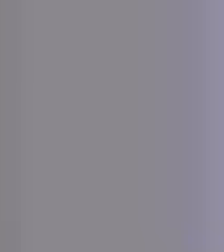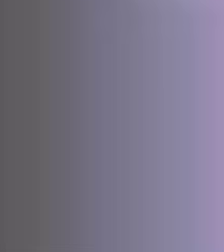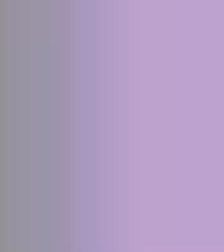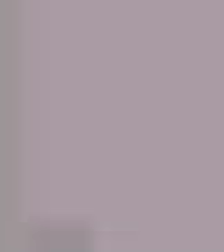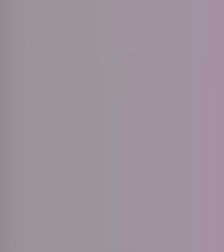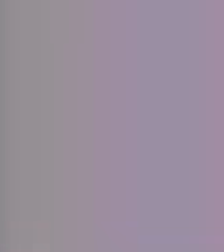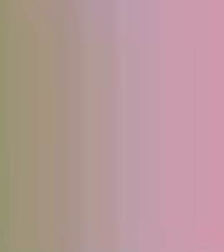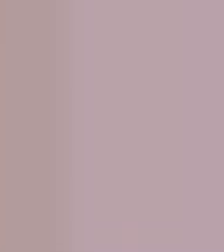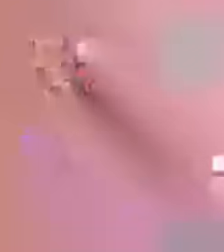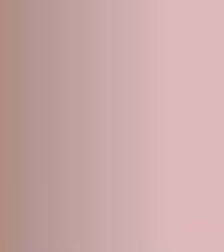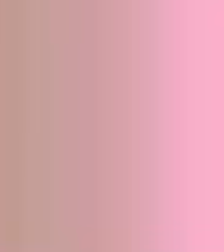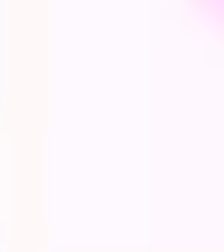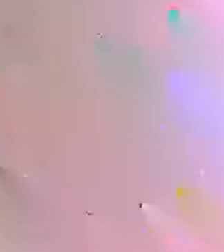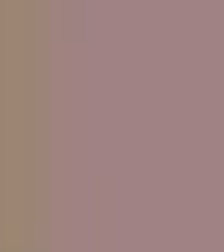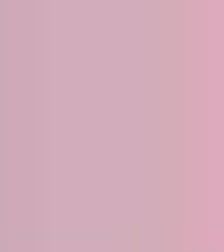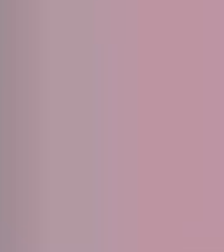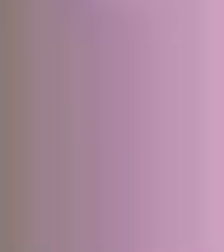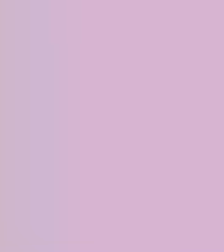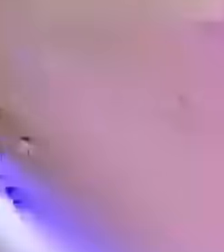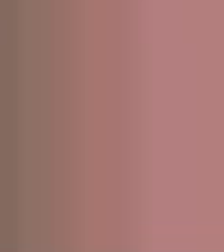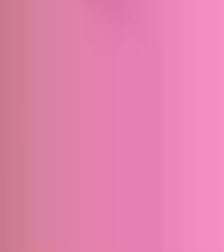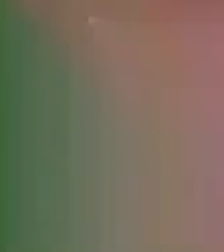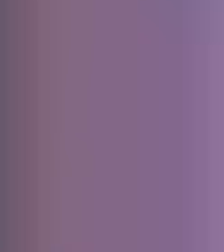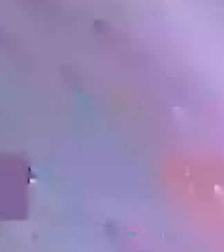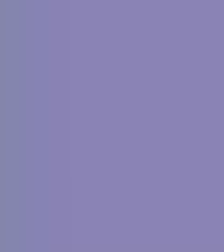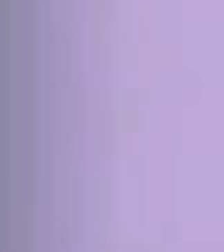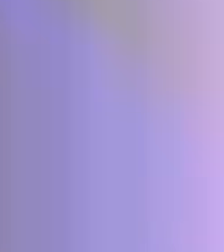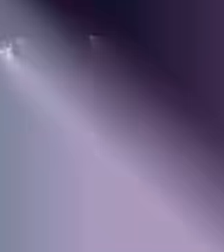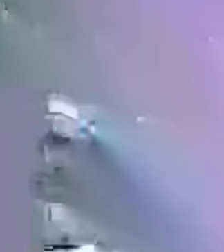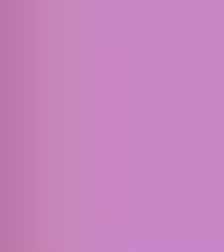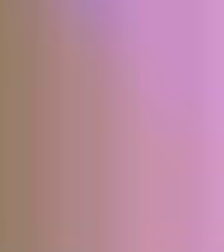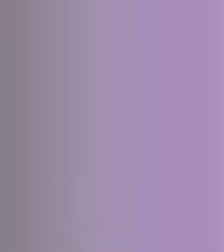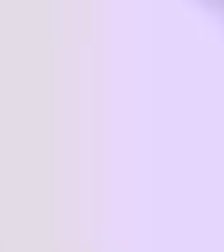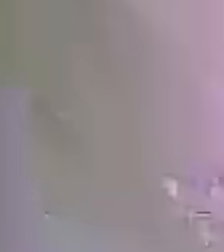Aqui eu quero fazer uma pergunta para o senhor, muito pessoal. O senhor tem filhos?